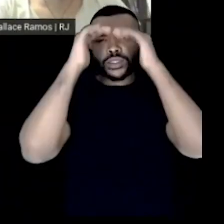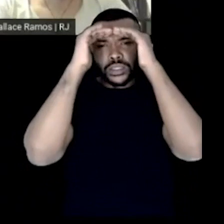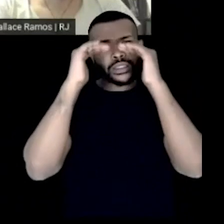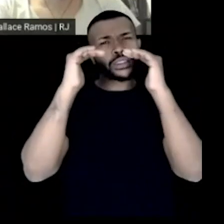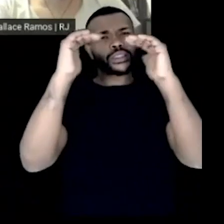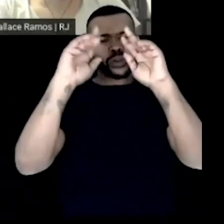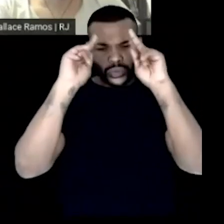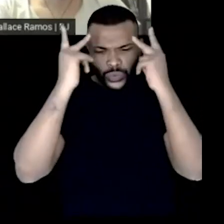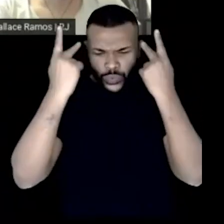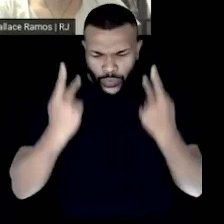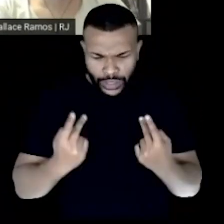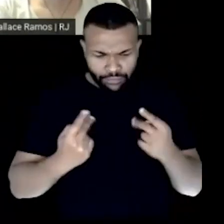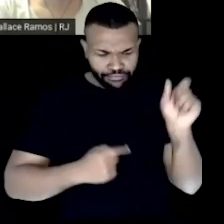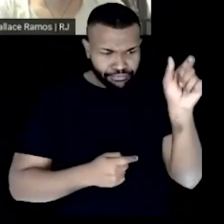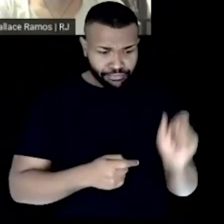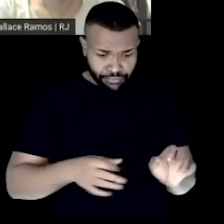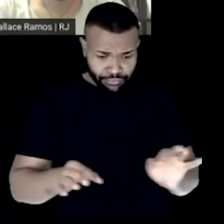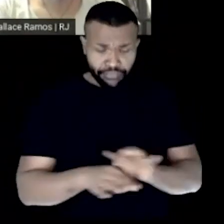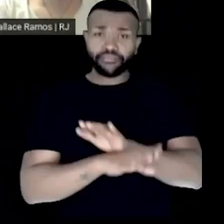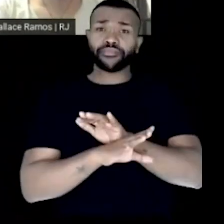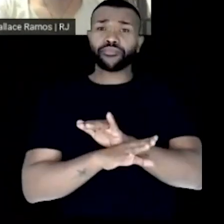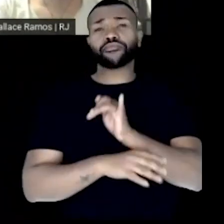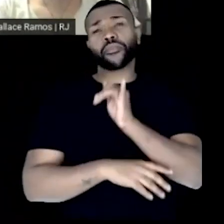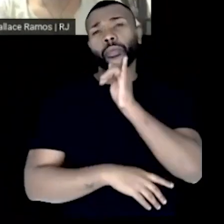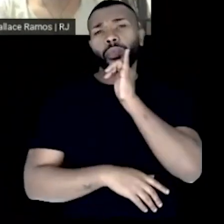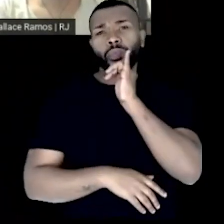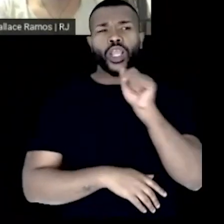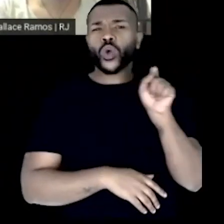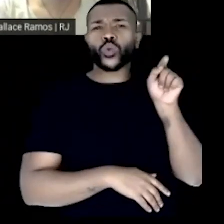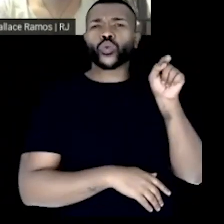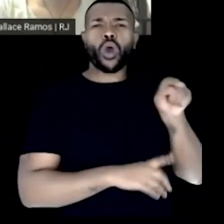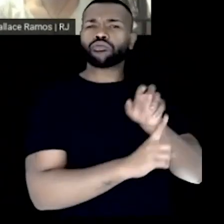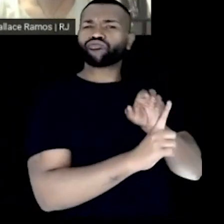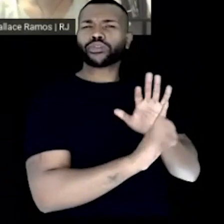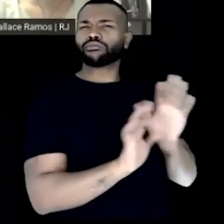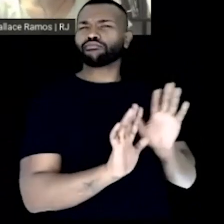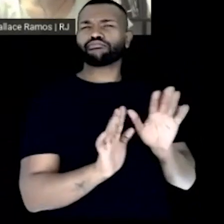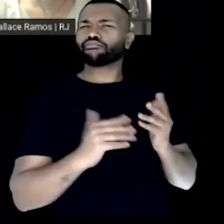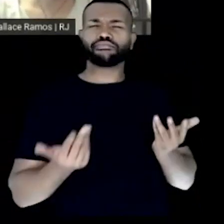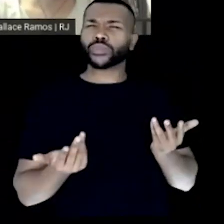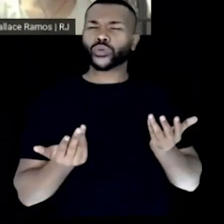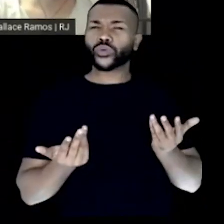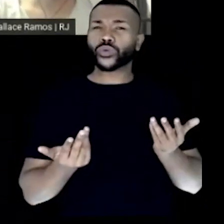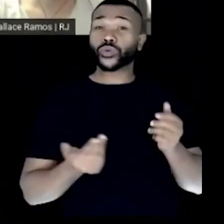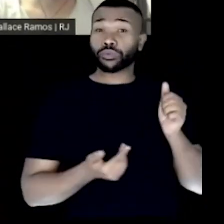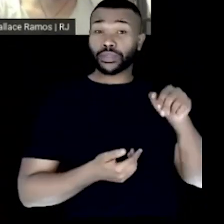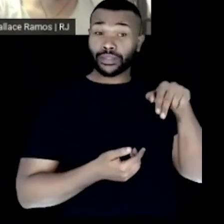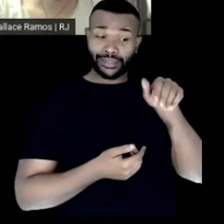acho que quando a gente respeita seres humanos como seres completos, então, até no sentido, assim, de não ser movida por isso,